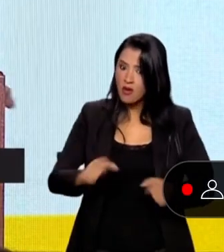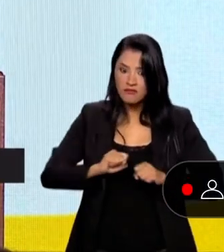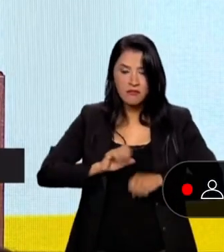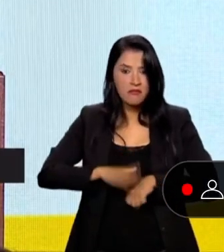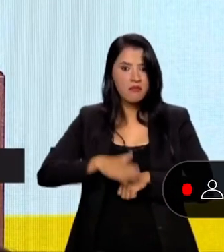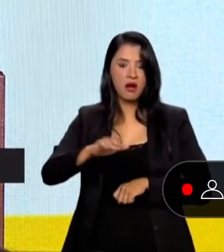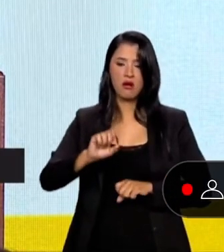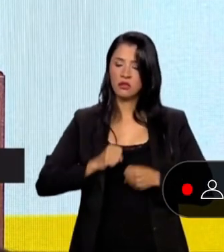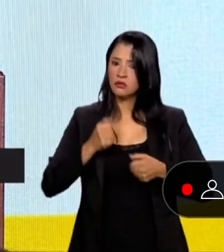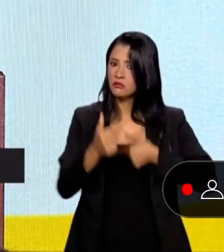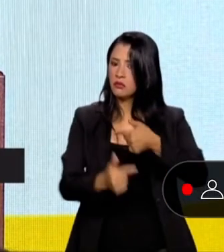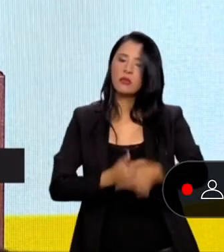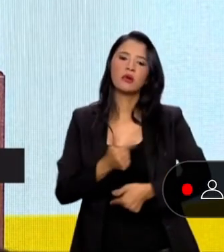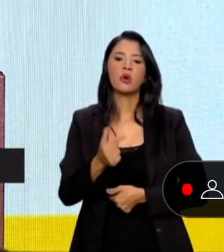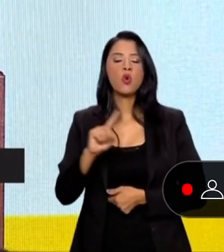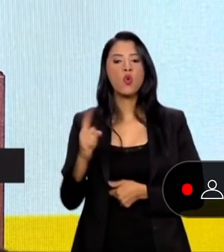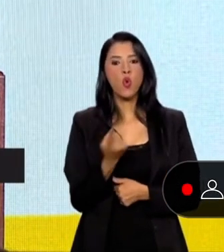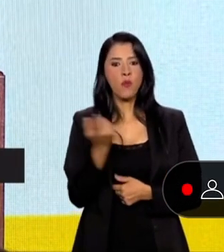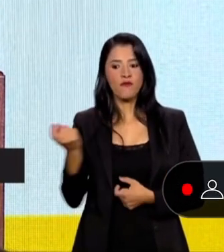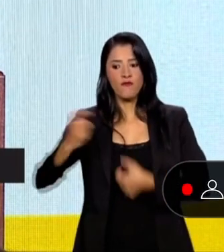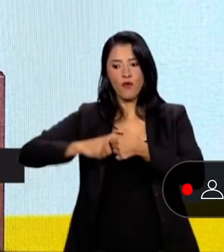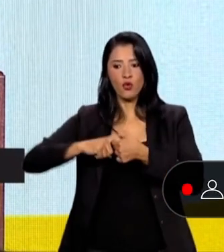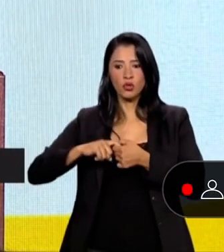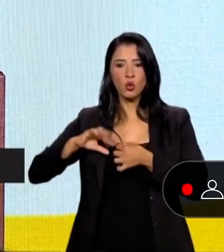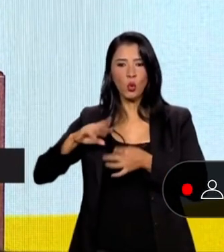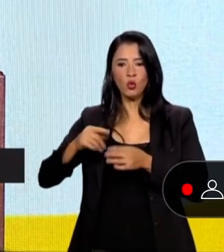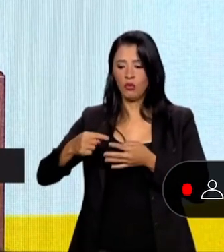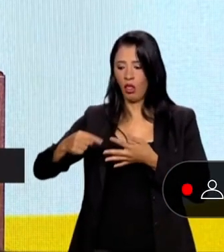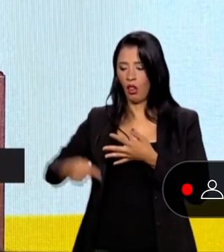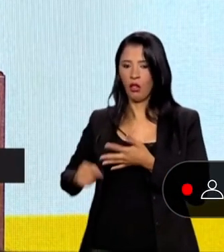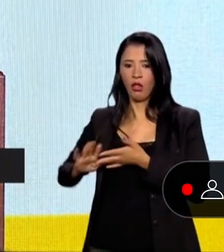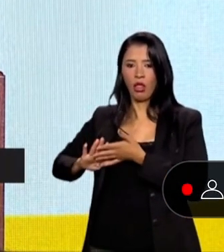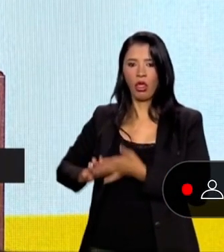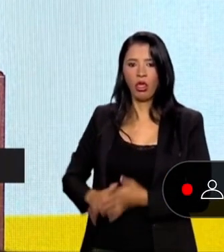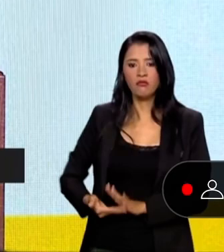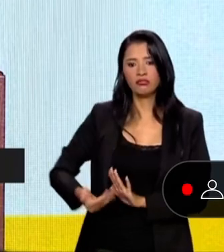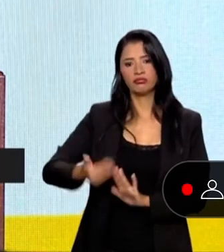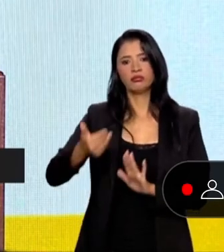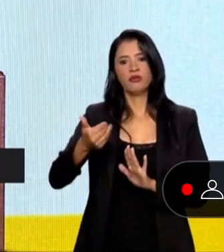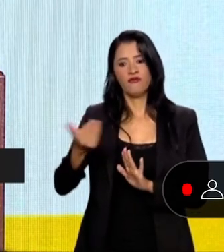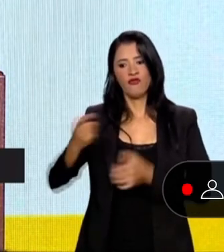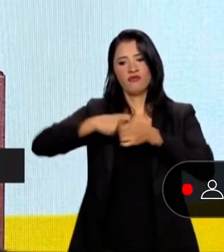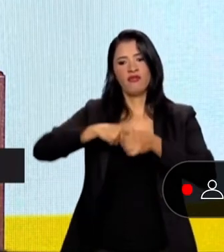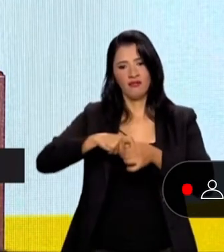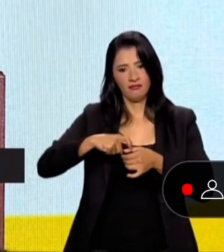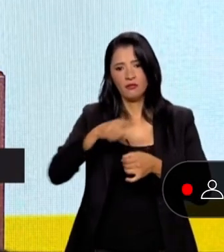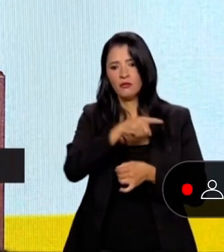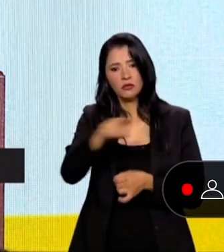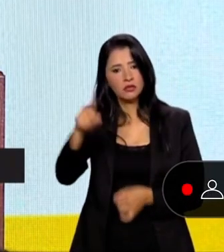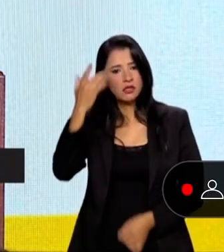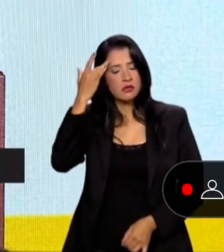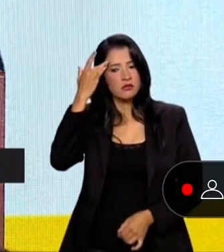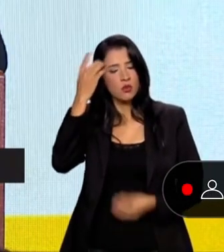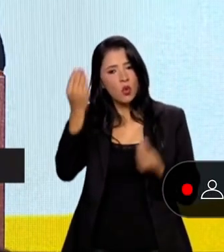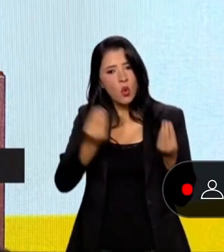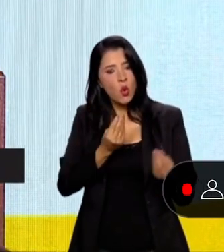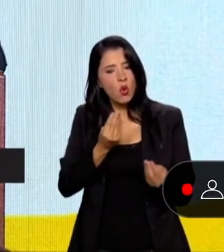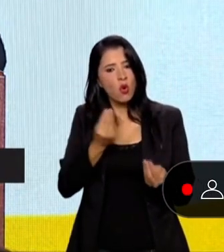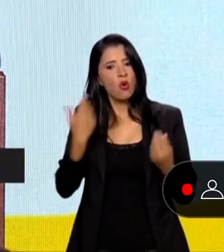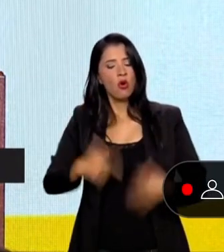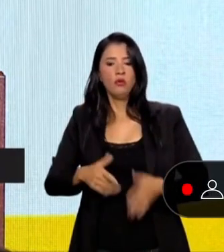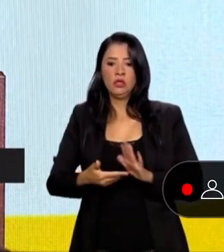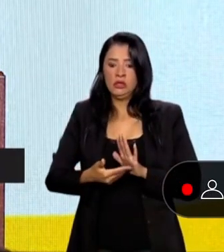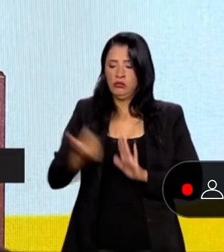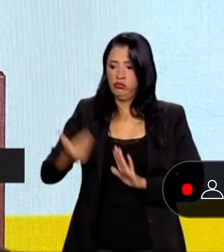mais. Uma parte é recuperar tudo que foi destruído. E vocês não têm noção de como